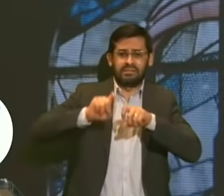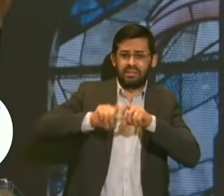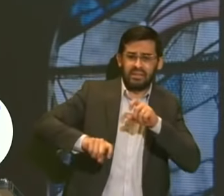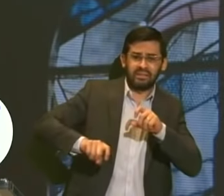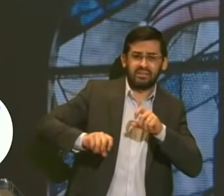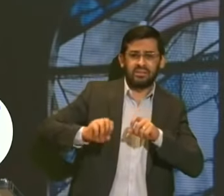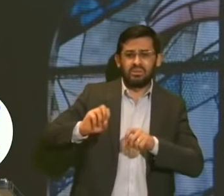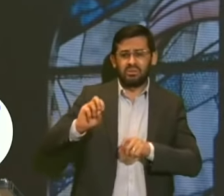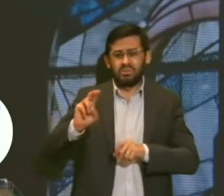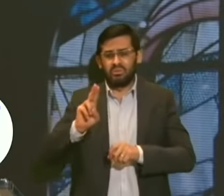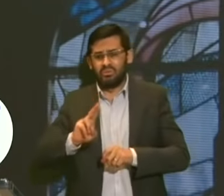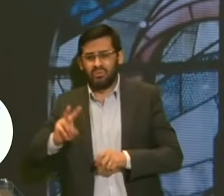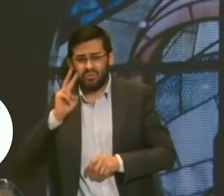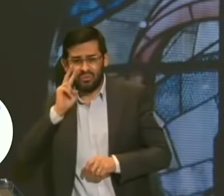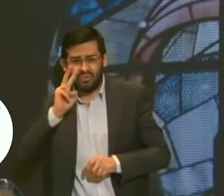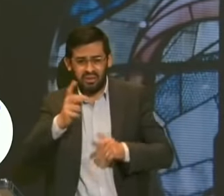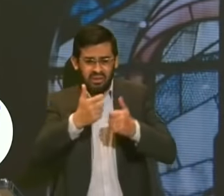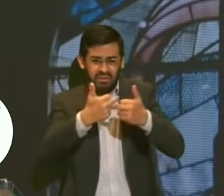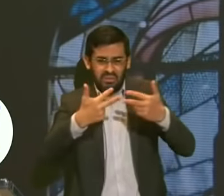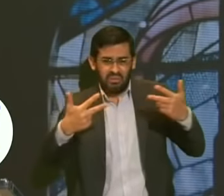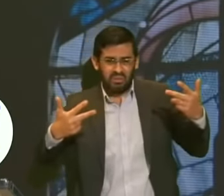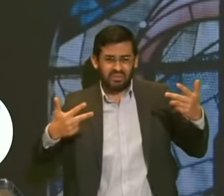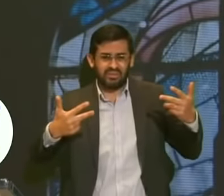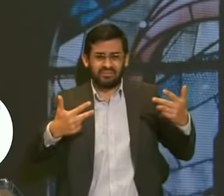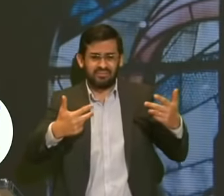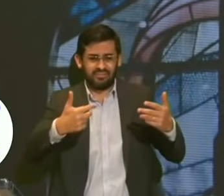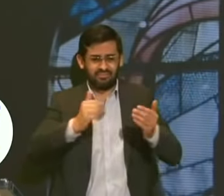uso de pornografia.